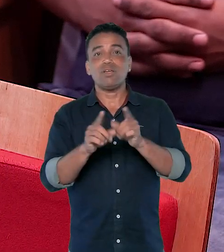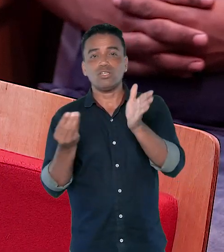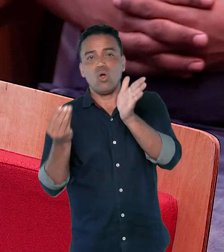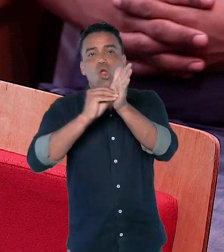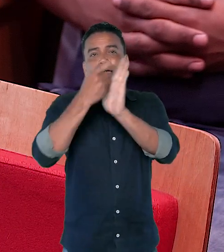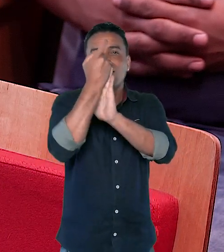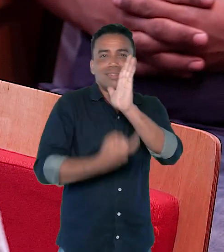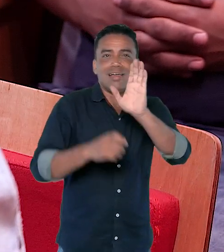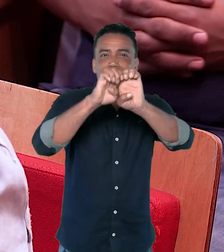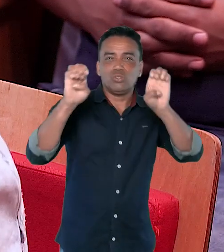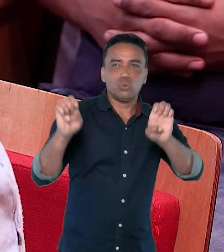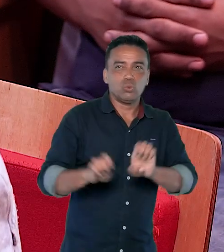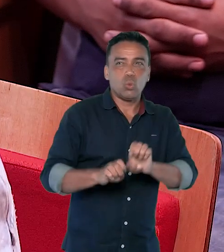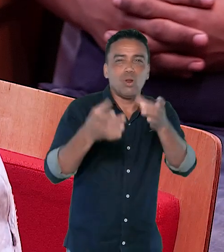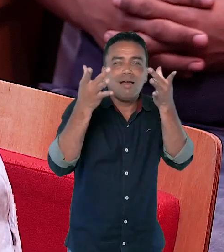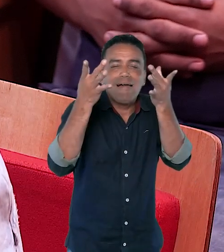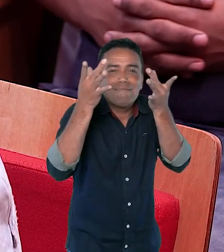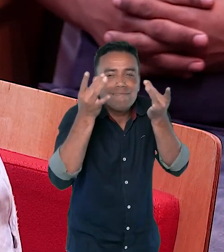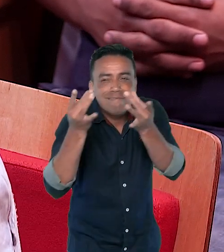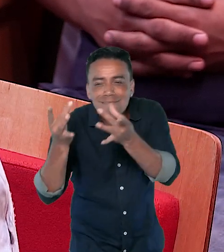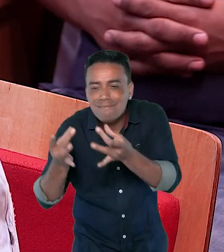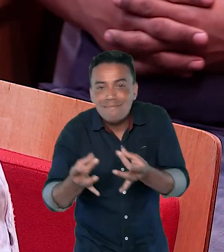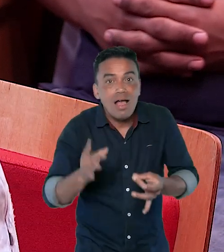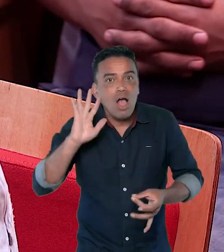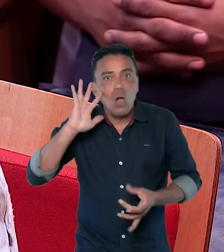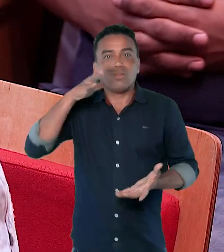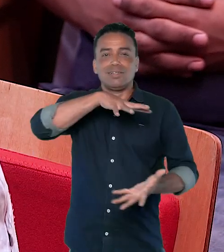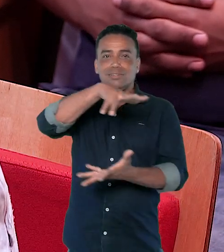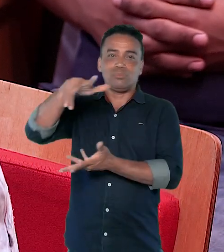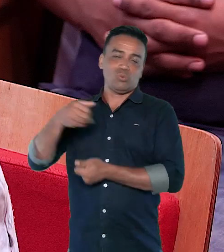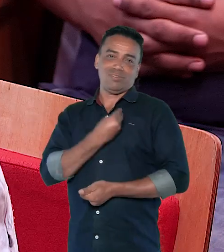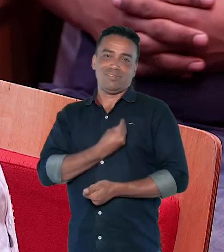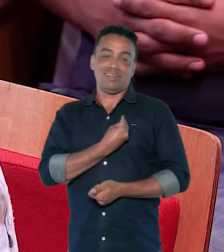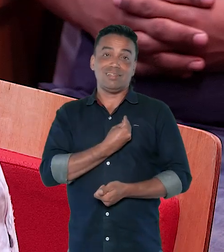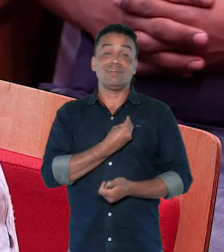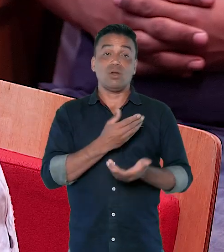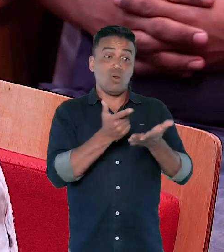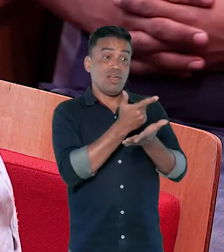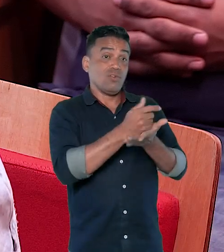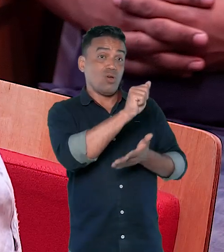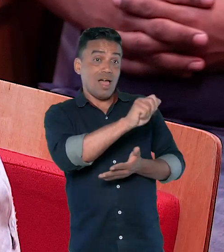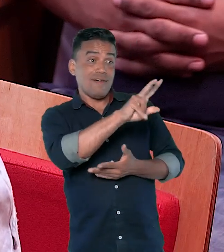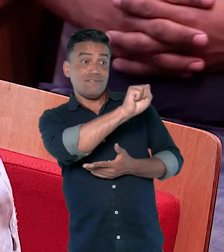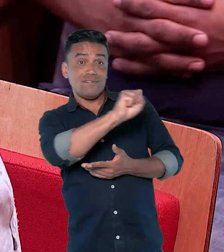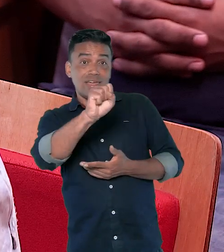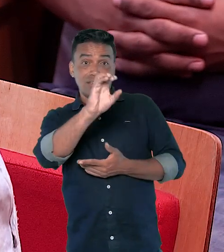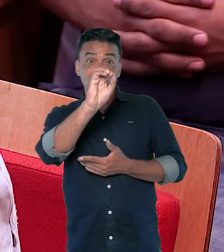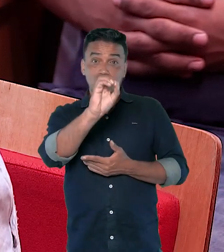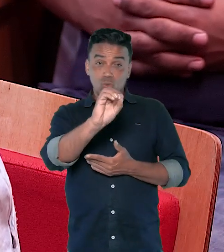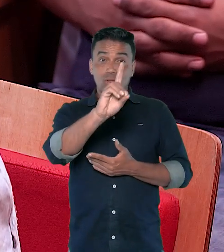sutilezas de preconceito na vida. O Avesso da Pele foi um livro que me